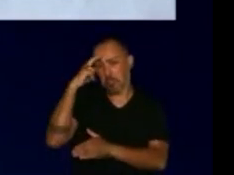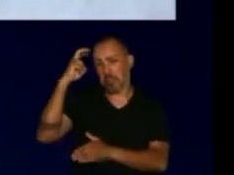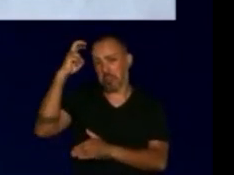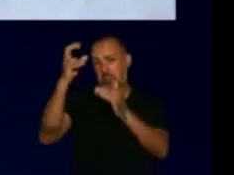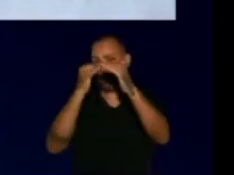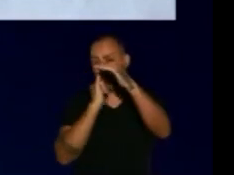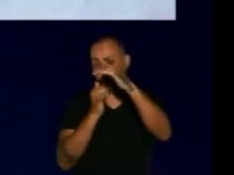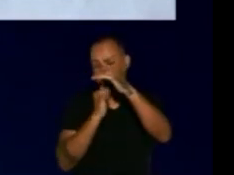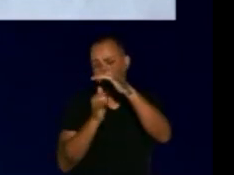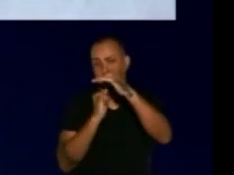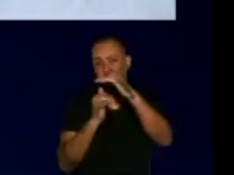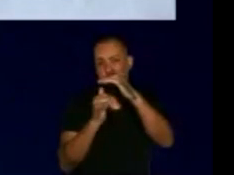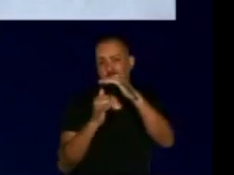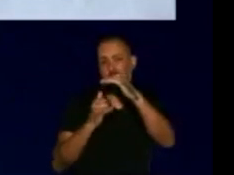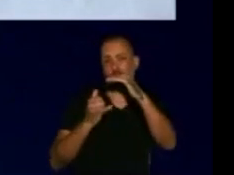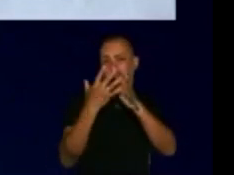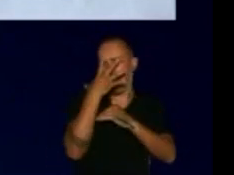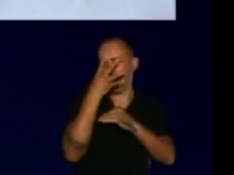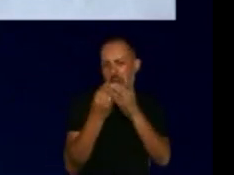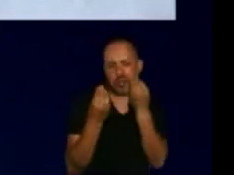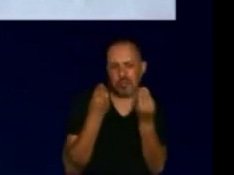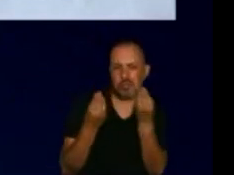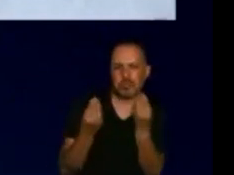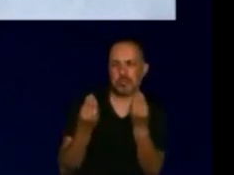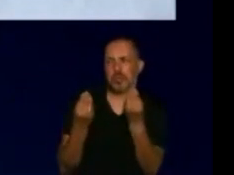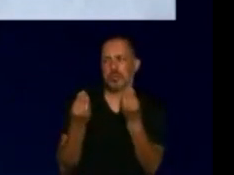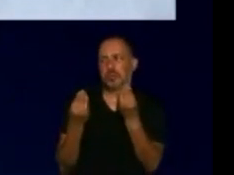startups revelação, que estão melhor performando durante